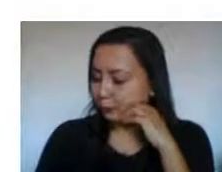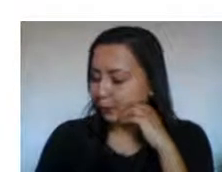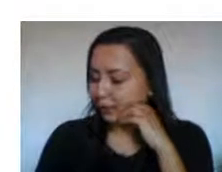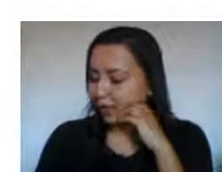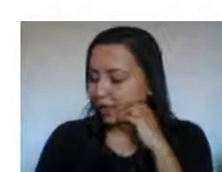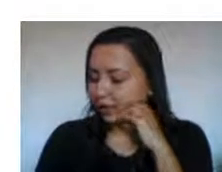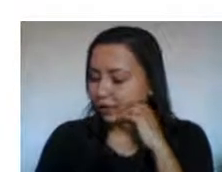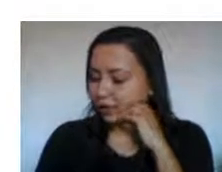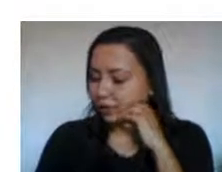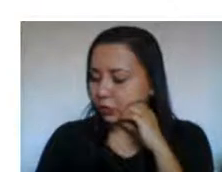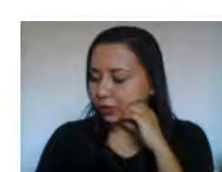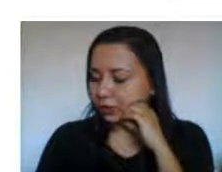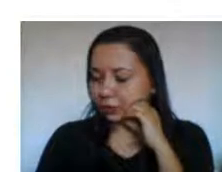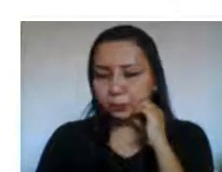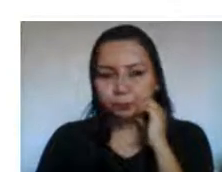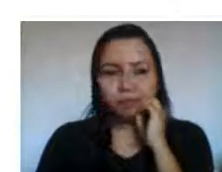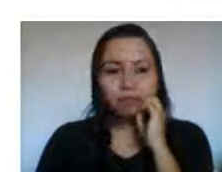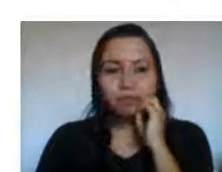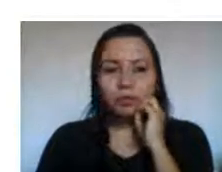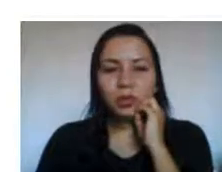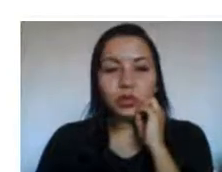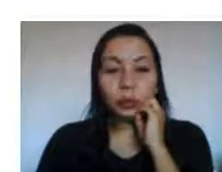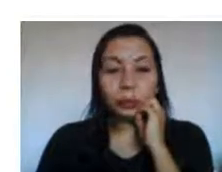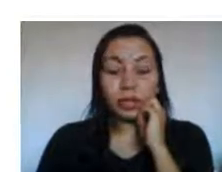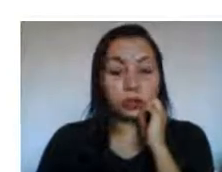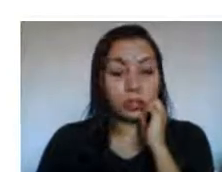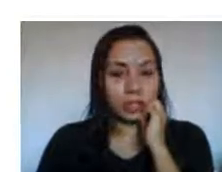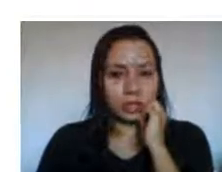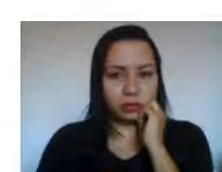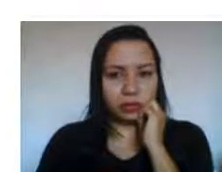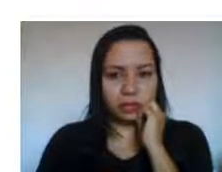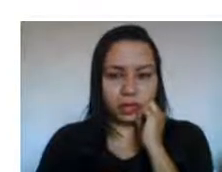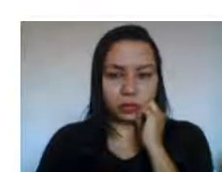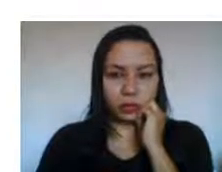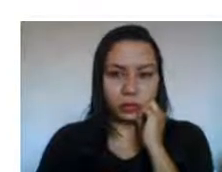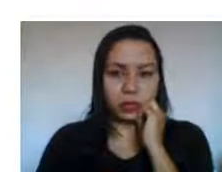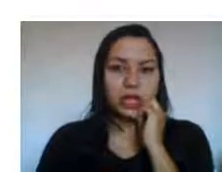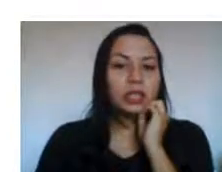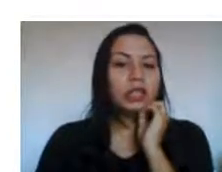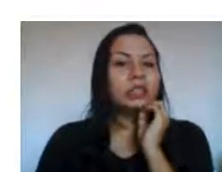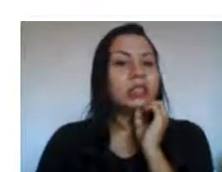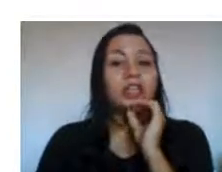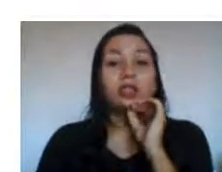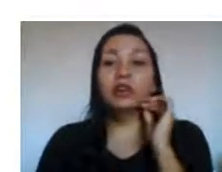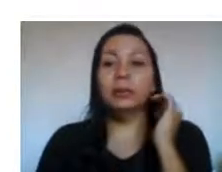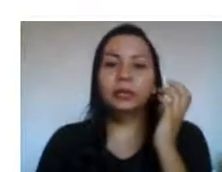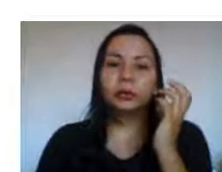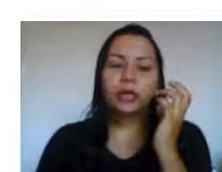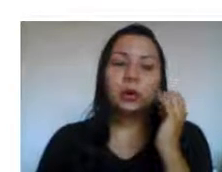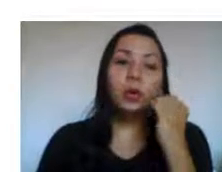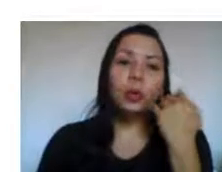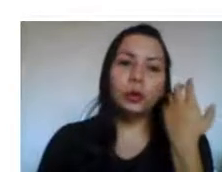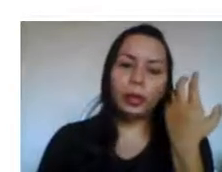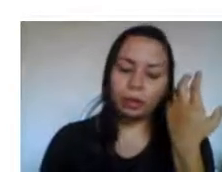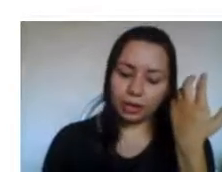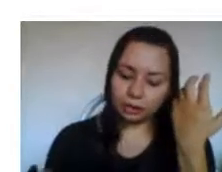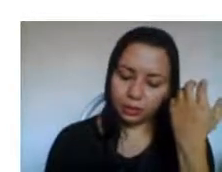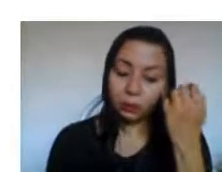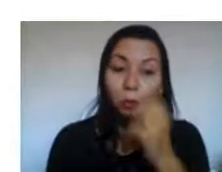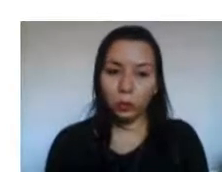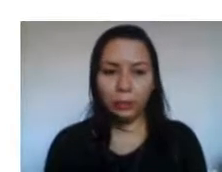desertificação é a transformação de um ambiente vegetativo em deserto, seja de forma natural ou por